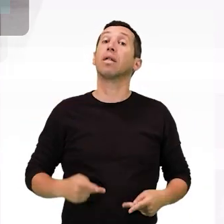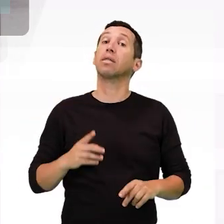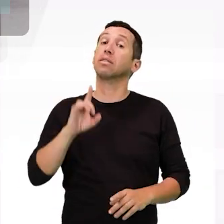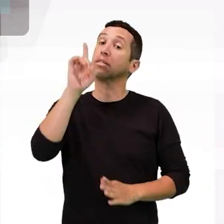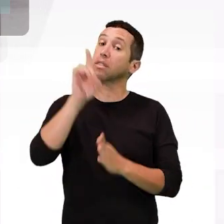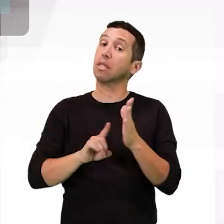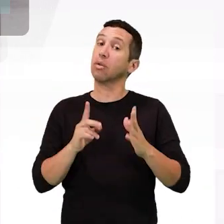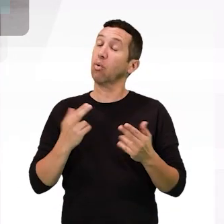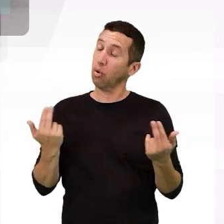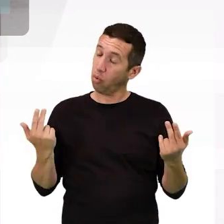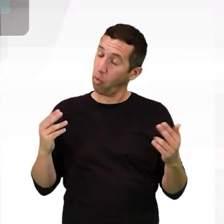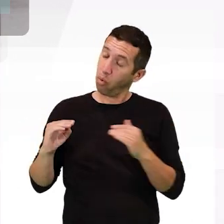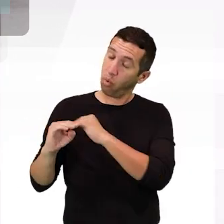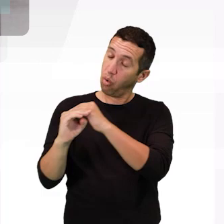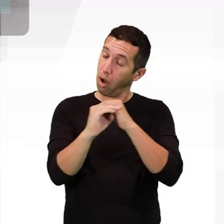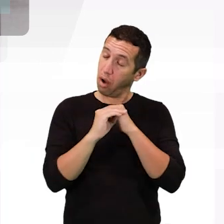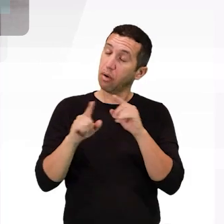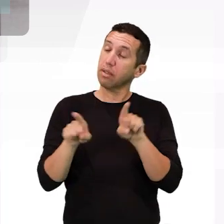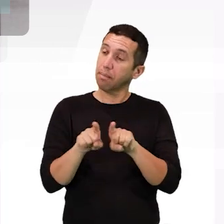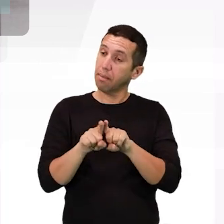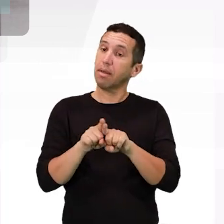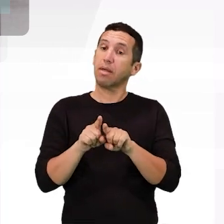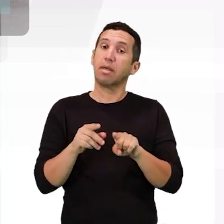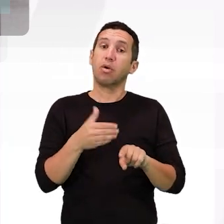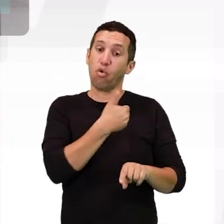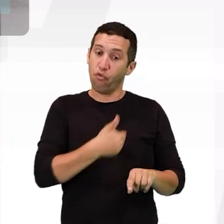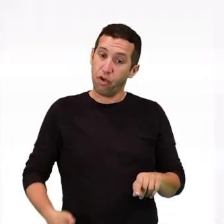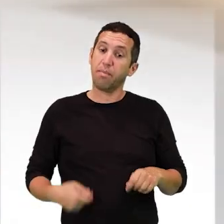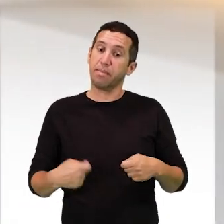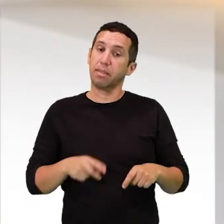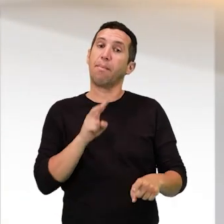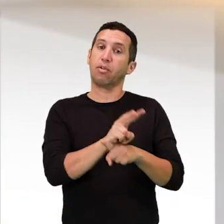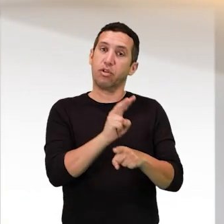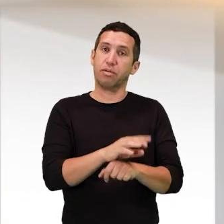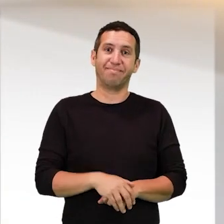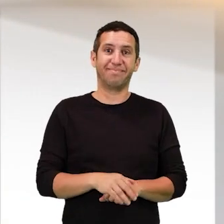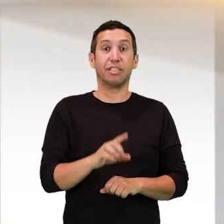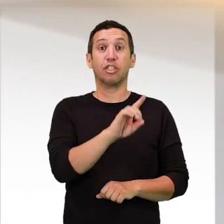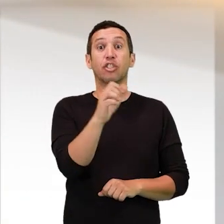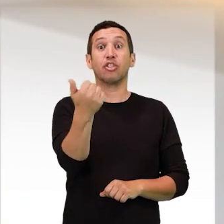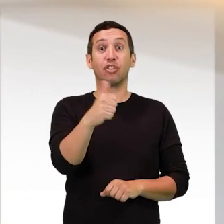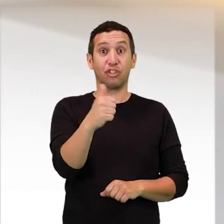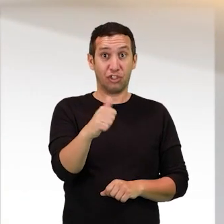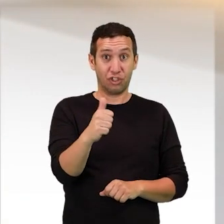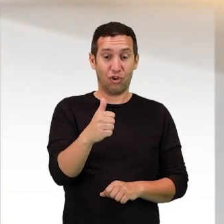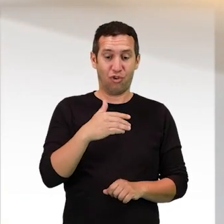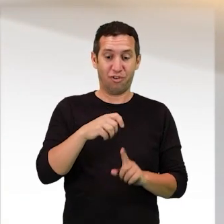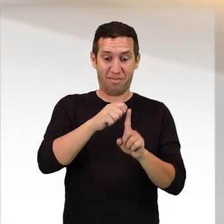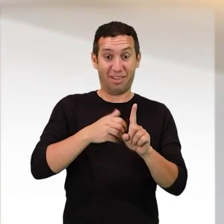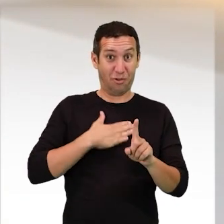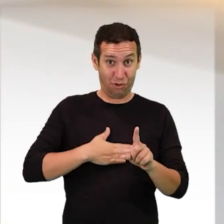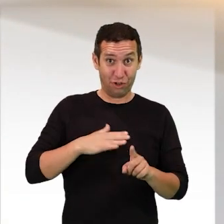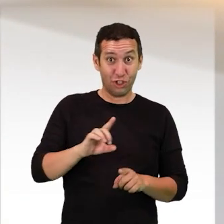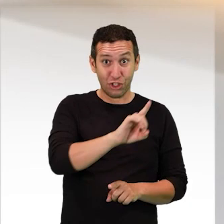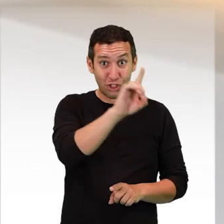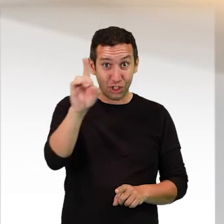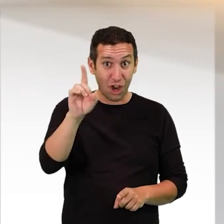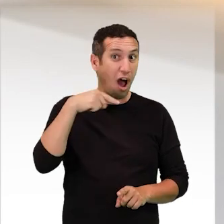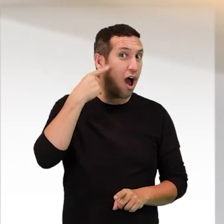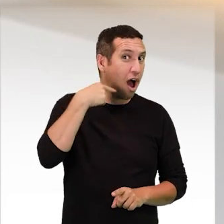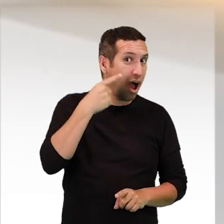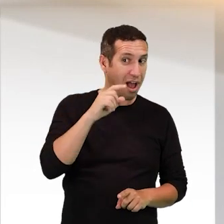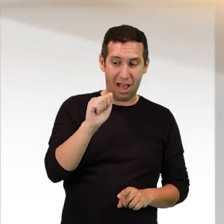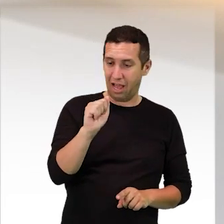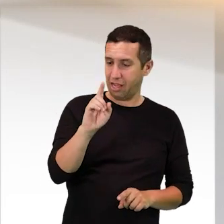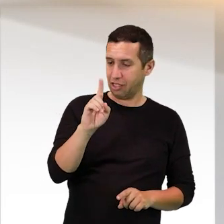com direitos iguais e direito, inclusive, à proteção do Estado. 11 de agosto, Dia do Advogado. E você